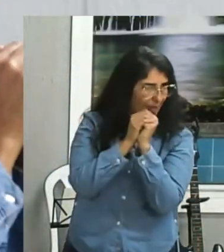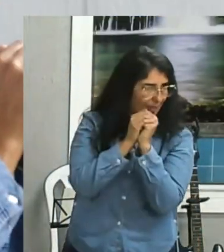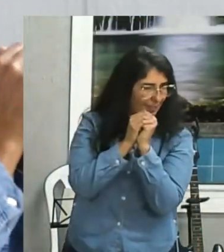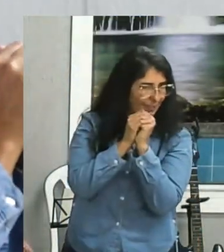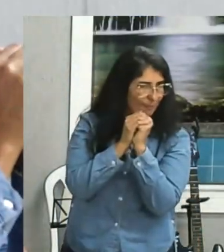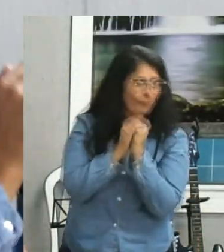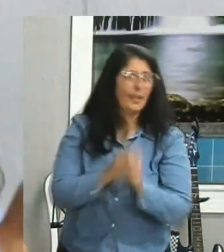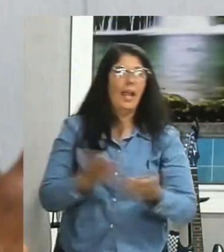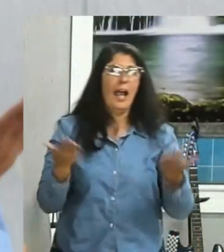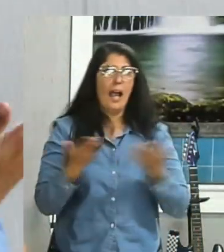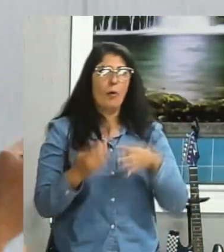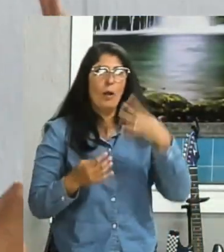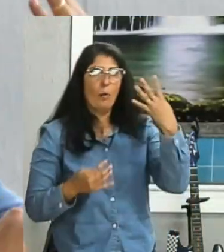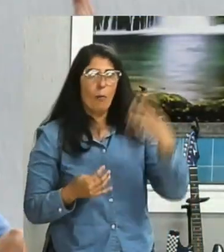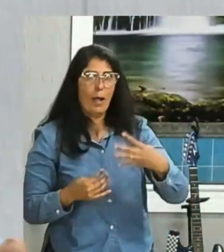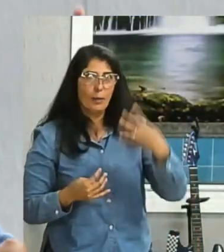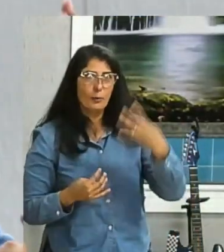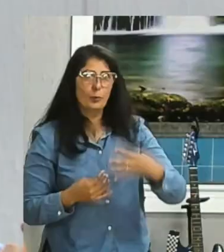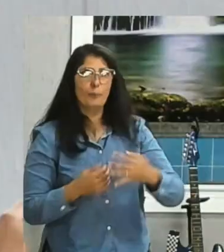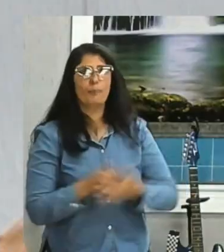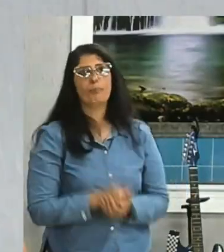Em quarto lugar,